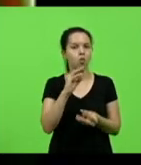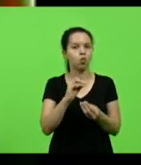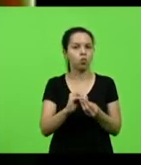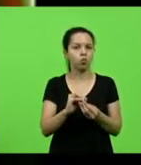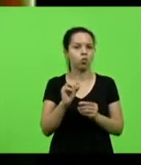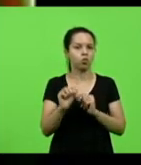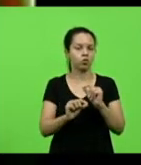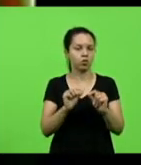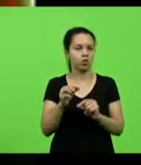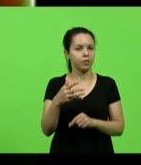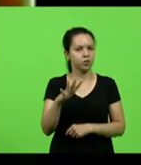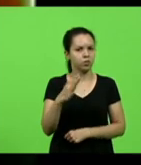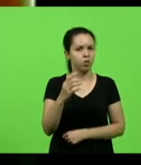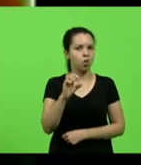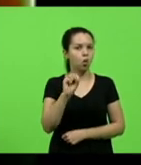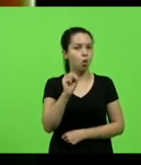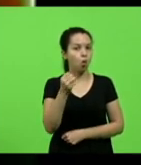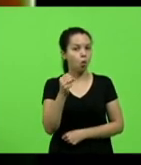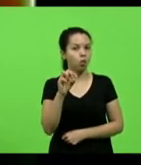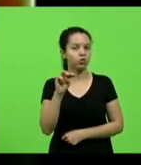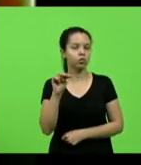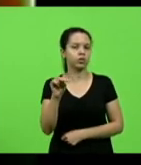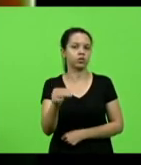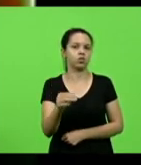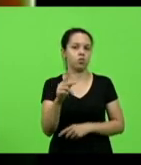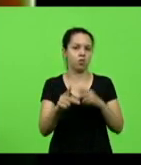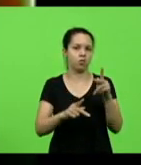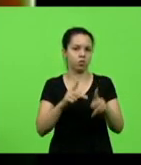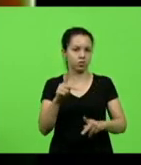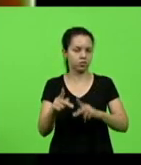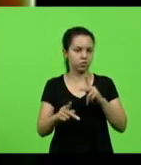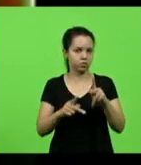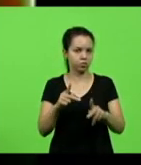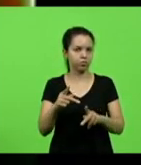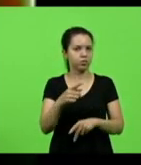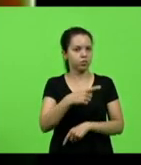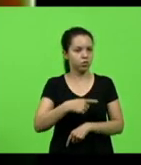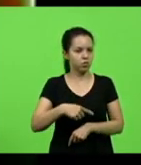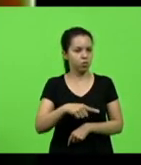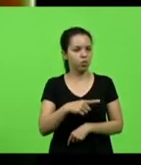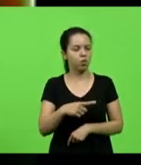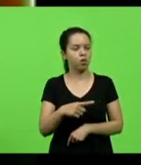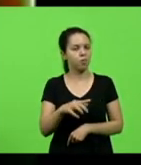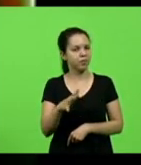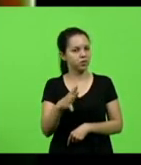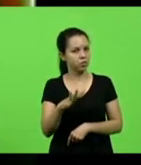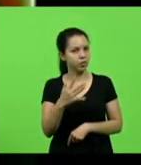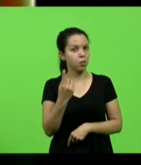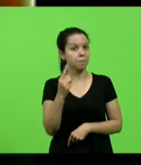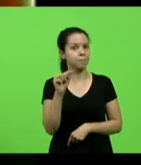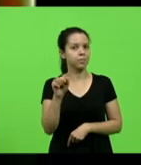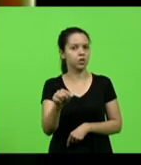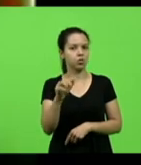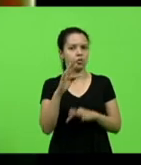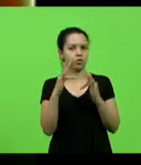de 8 milhões de habitantes. Nós devemos ter aí 1.000 famílias que querem